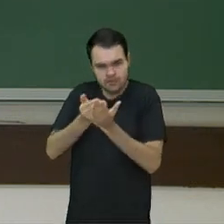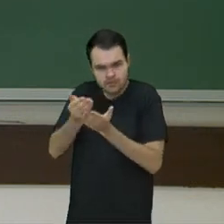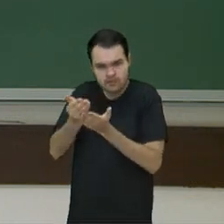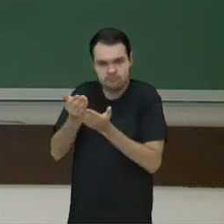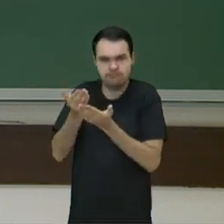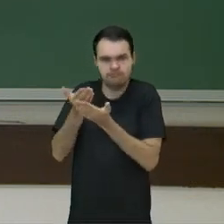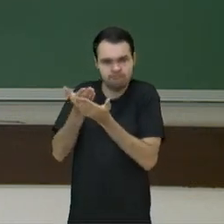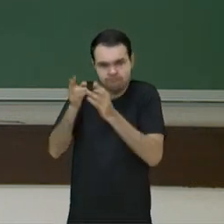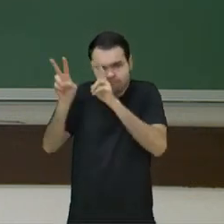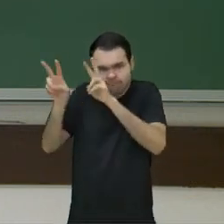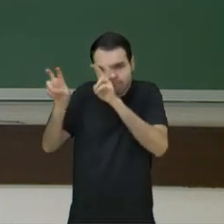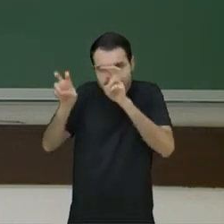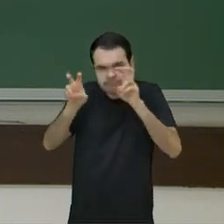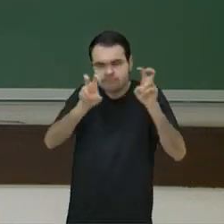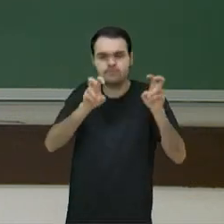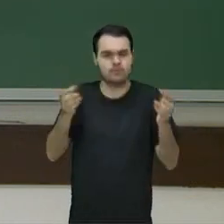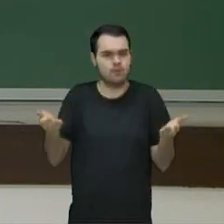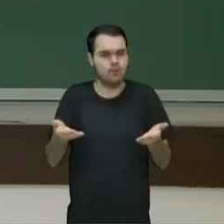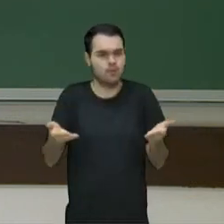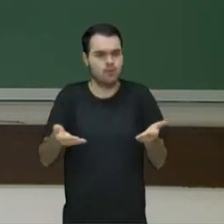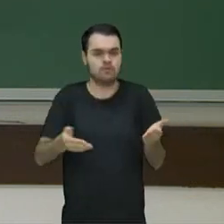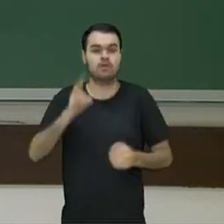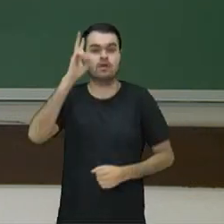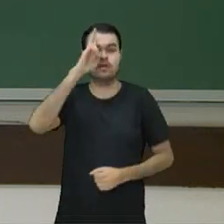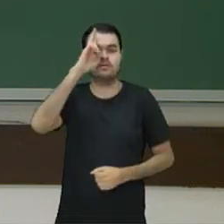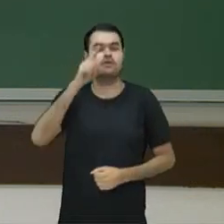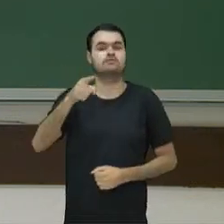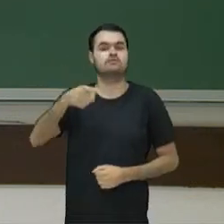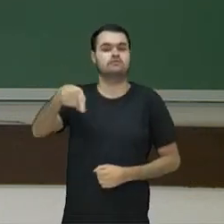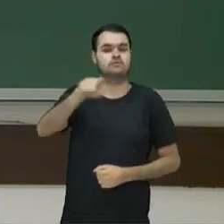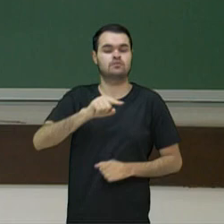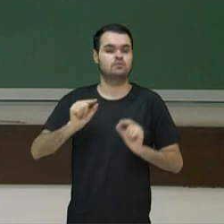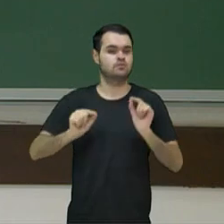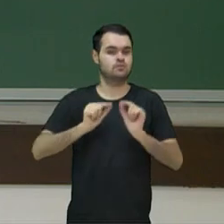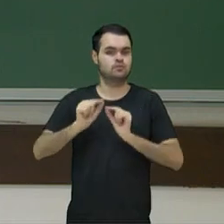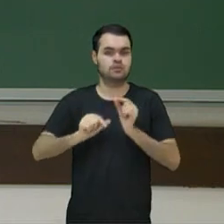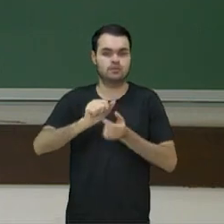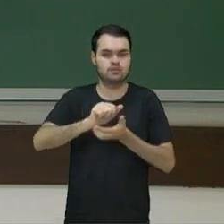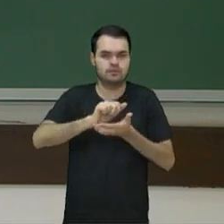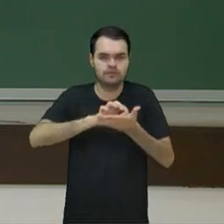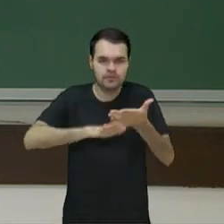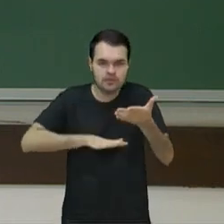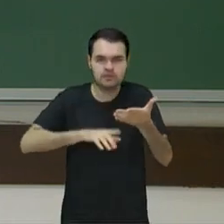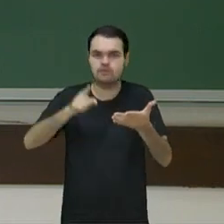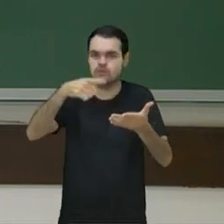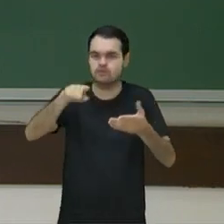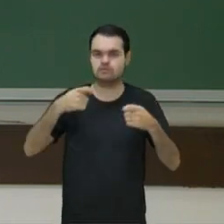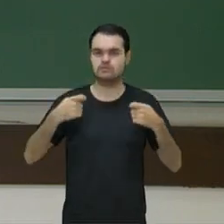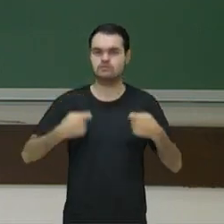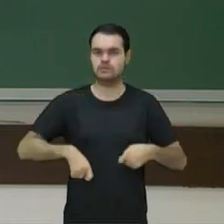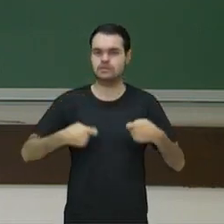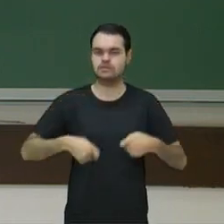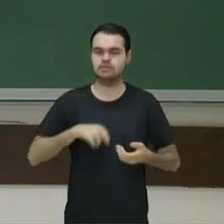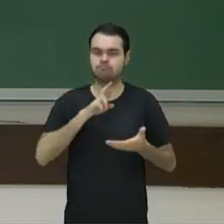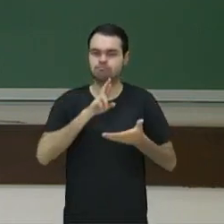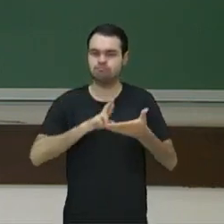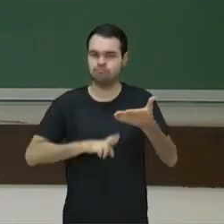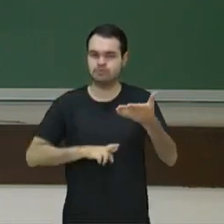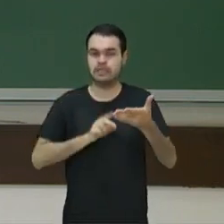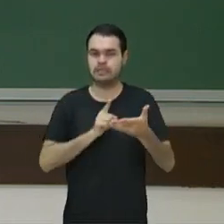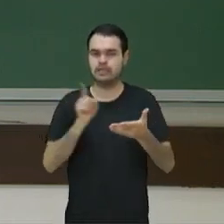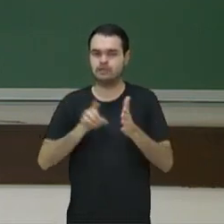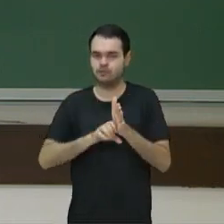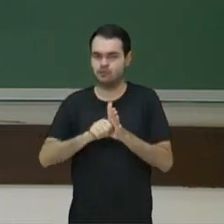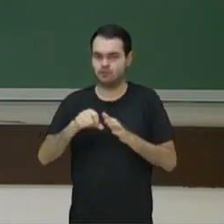nossos assuntos de hoje, quero só lembrar vocês em relação às atividades que vocês precisam fazer lá no